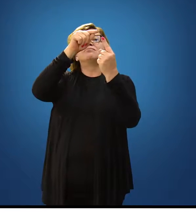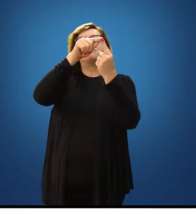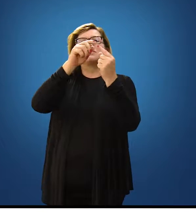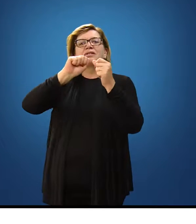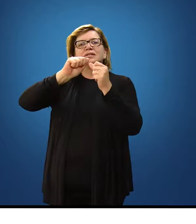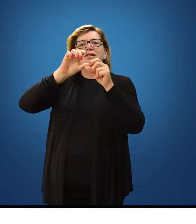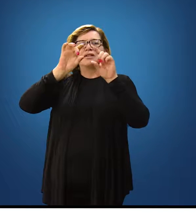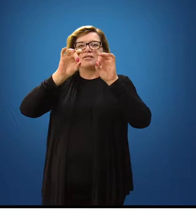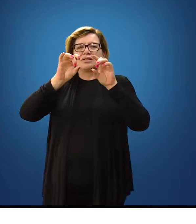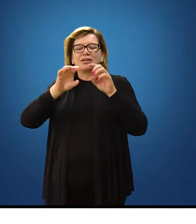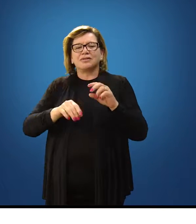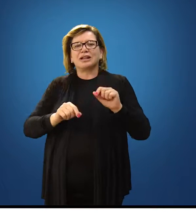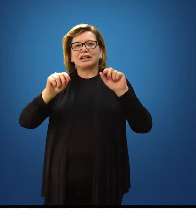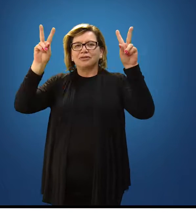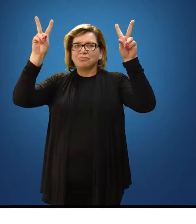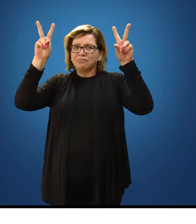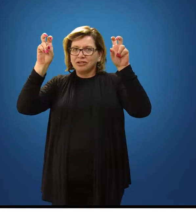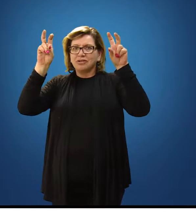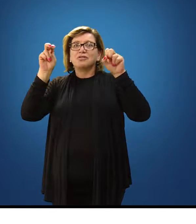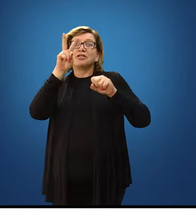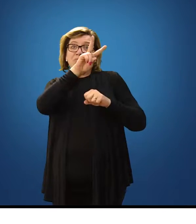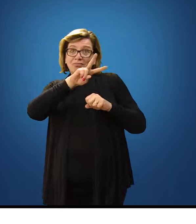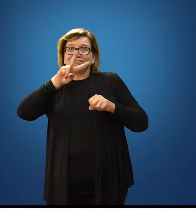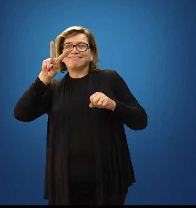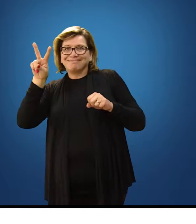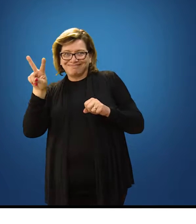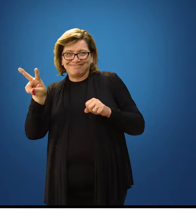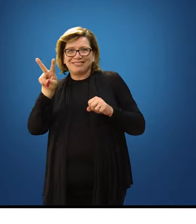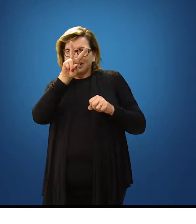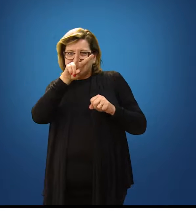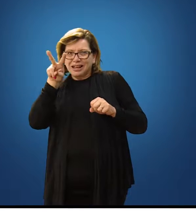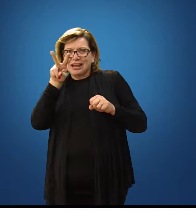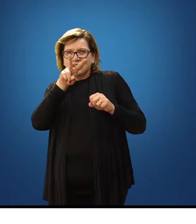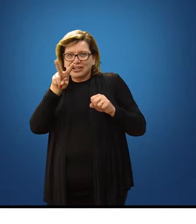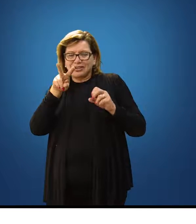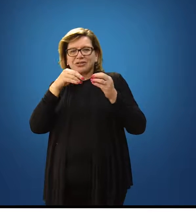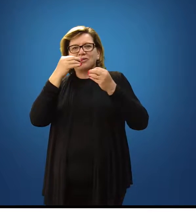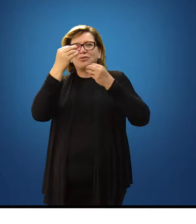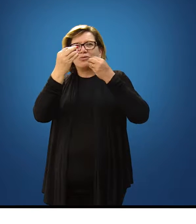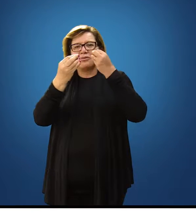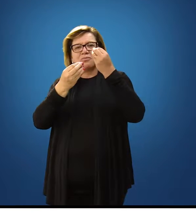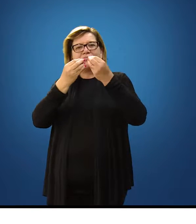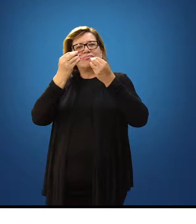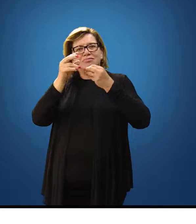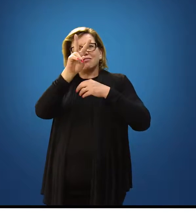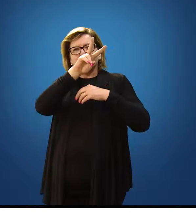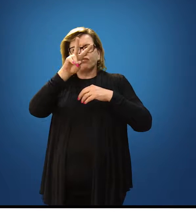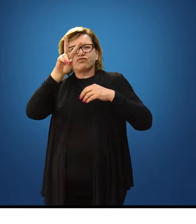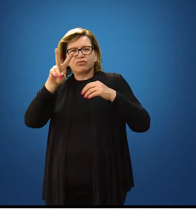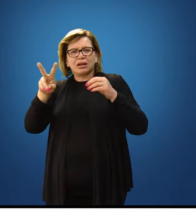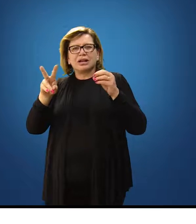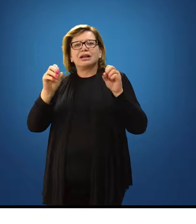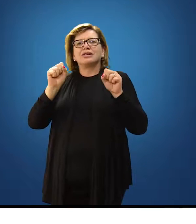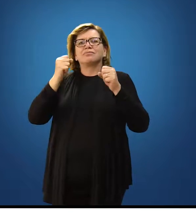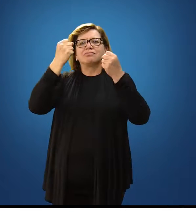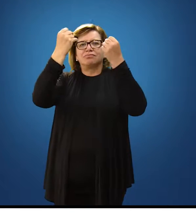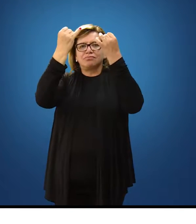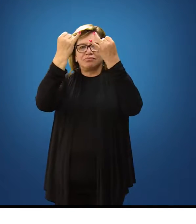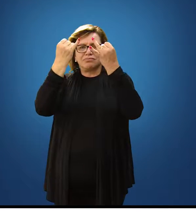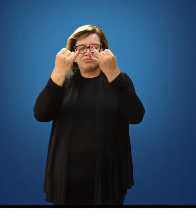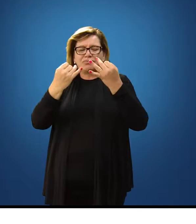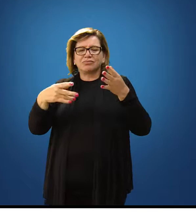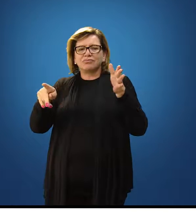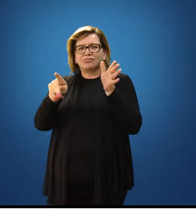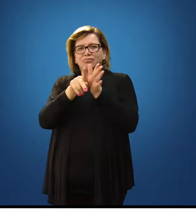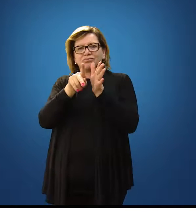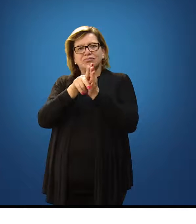é Formas não convencionais de organização. Reflexões a partir das comunidades tradicionais